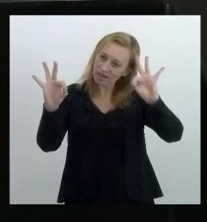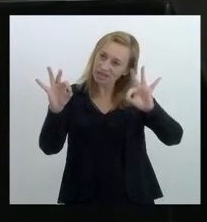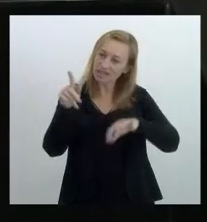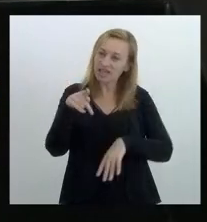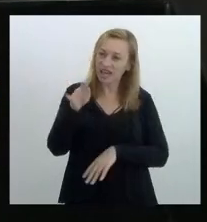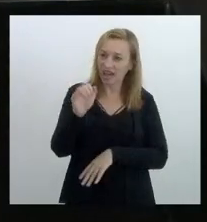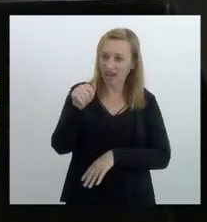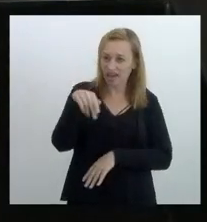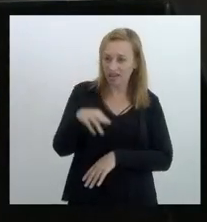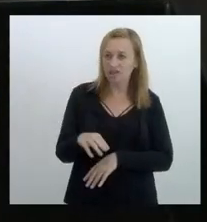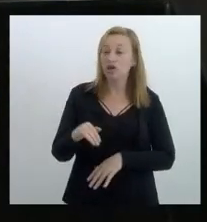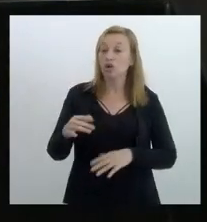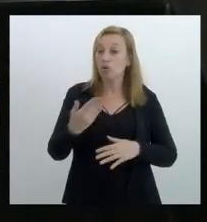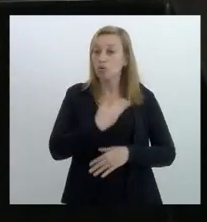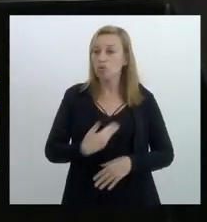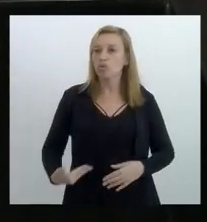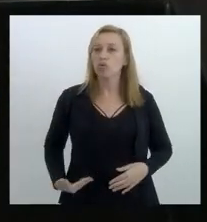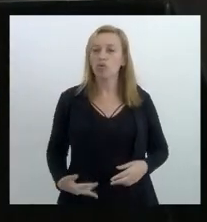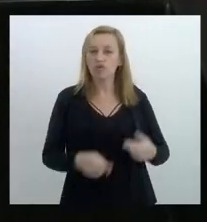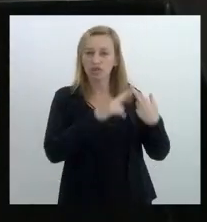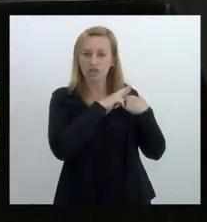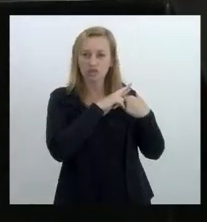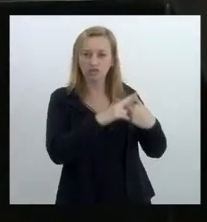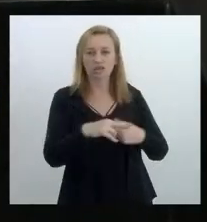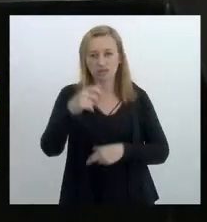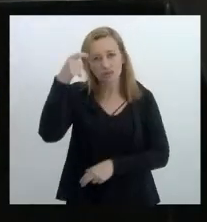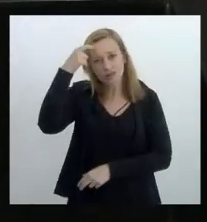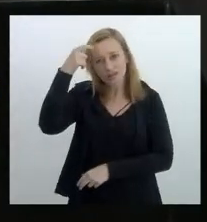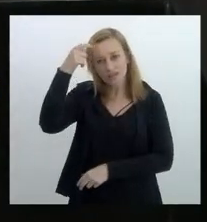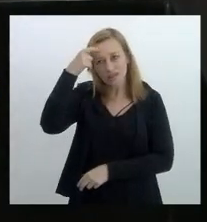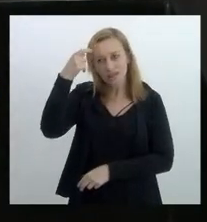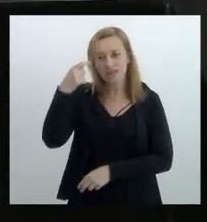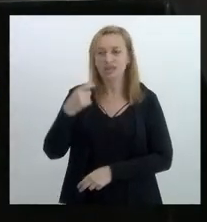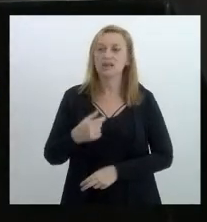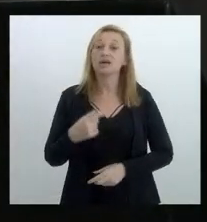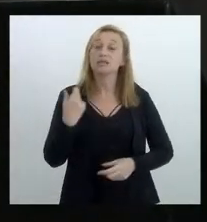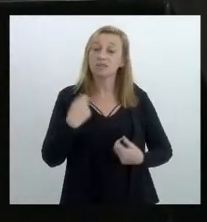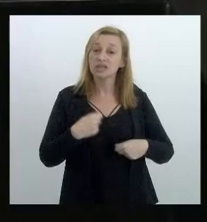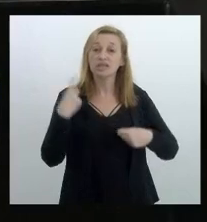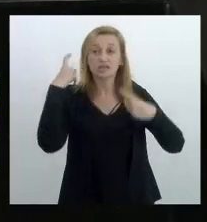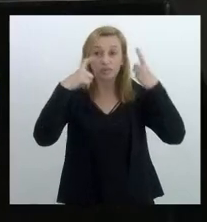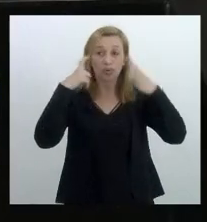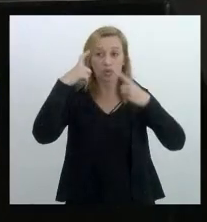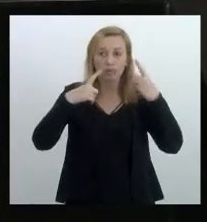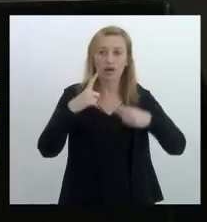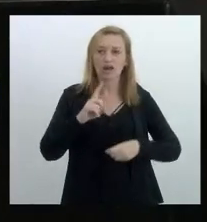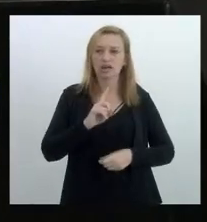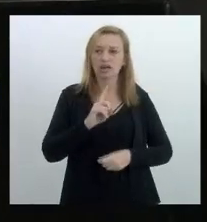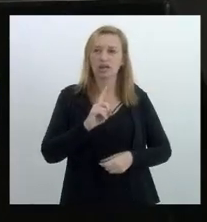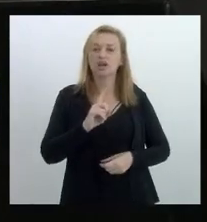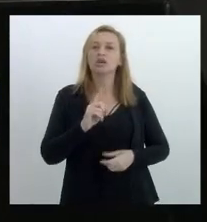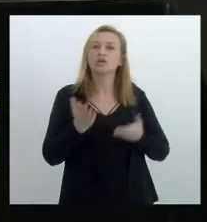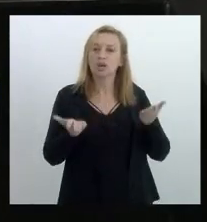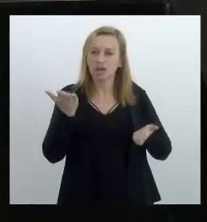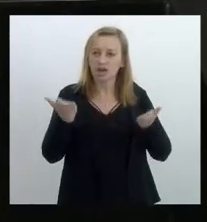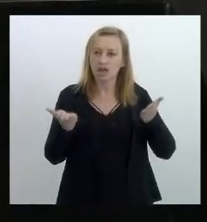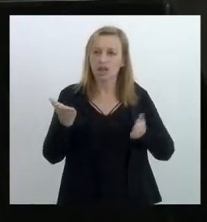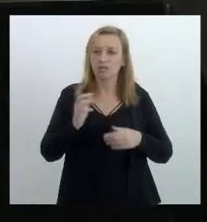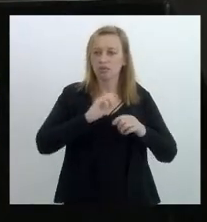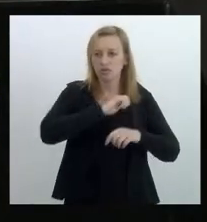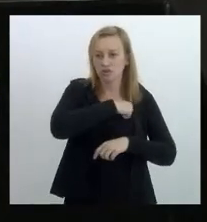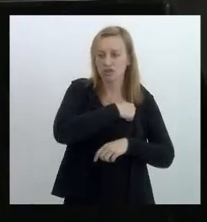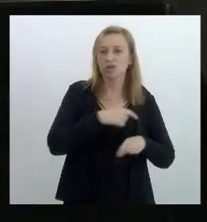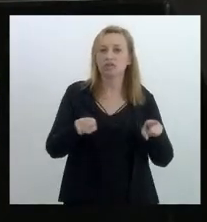diz o seguinte: um governo responsável e consciente deveria se preocupar, se não com o equilíbrio fiscal, mas